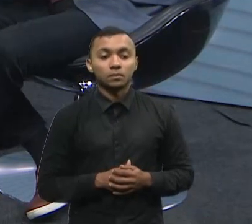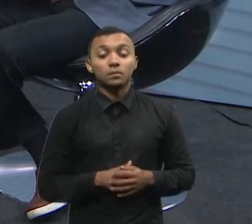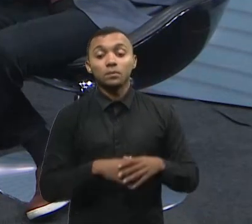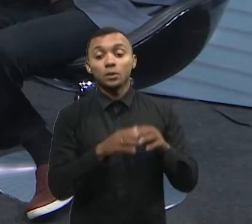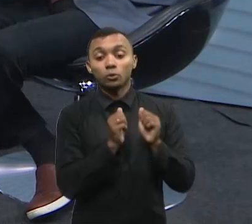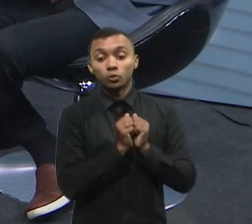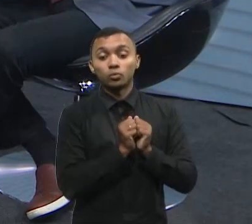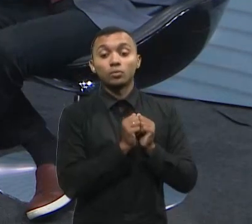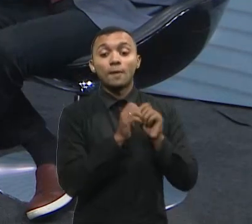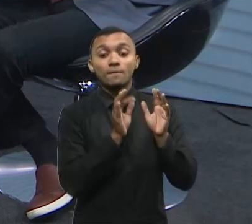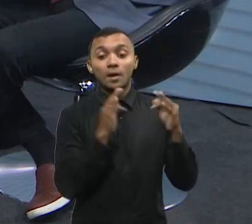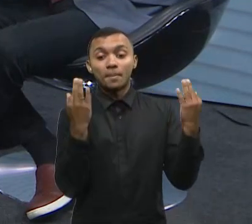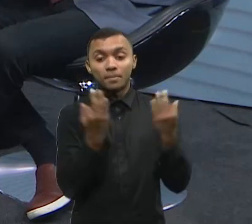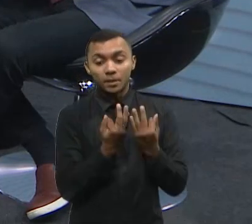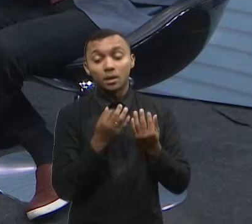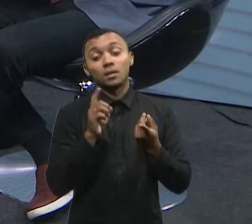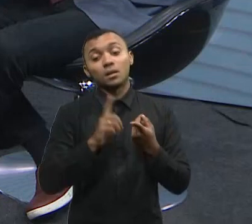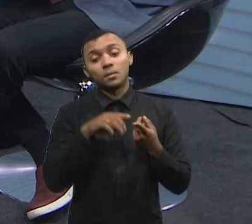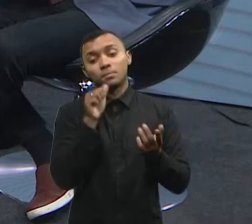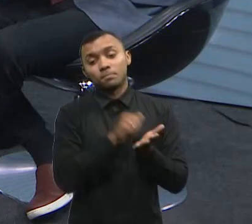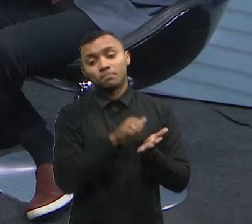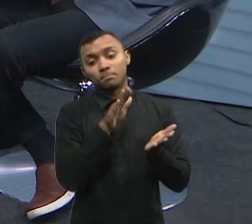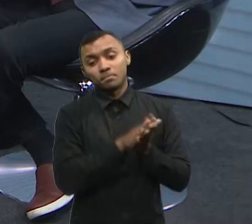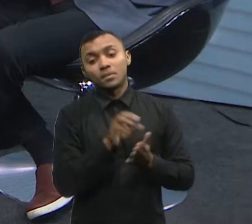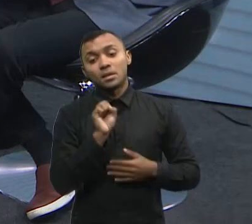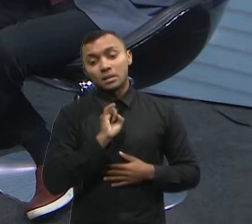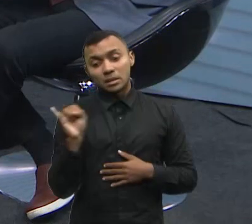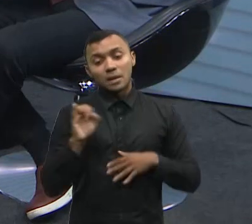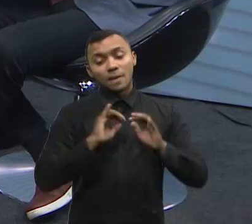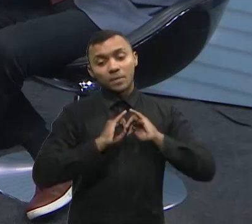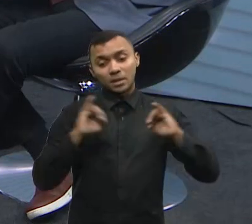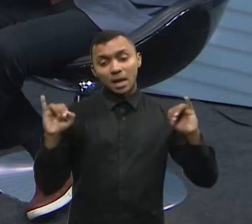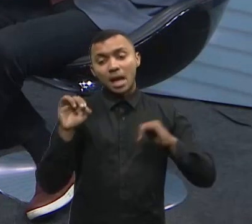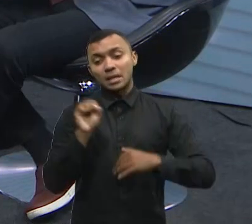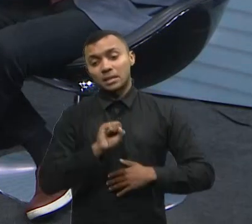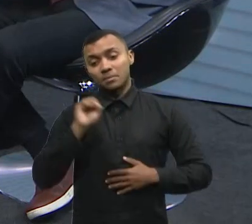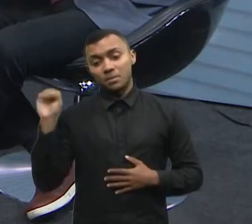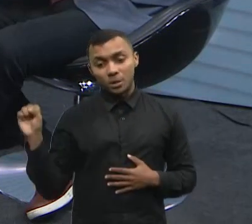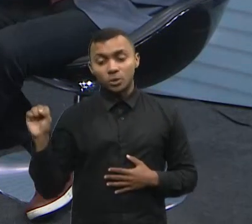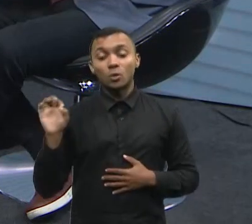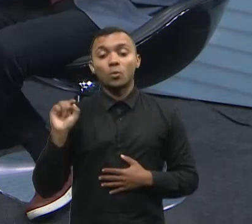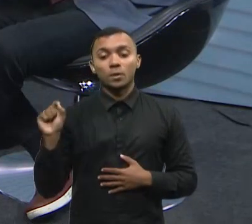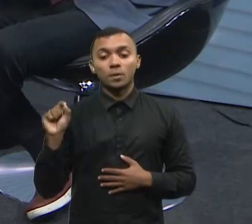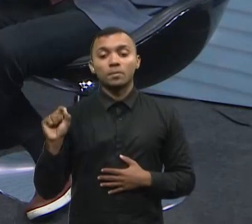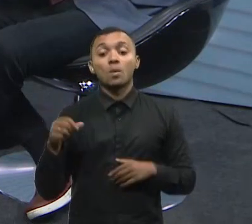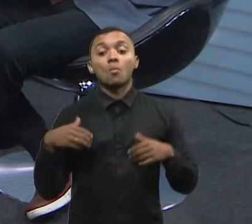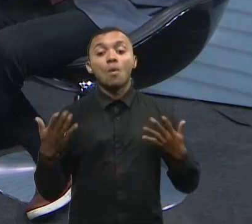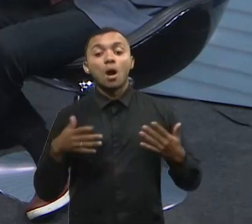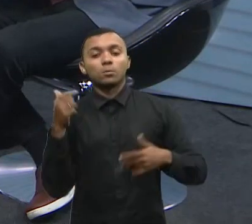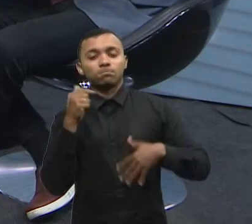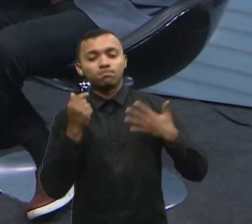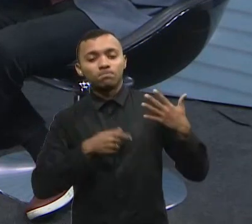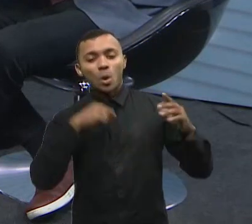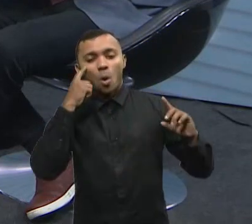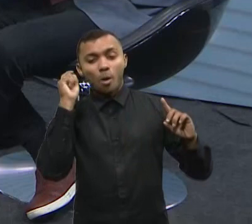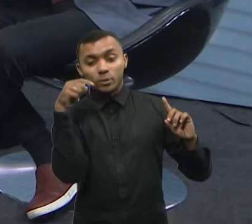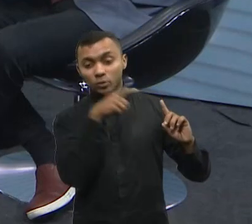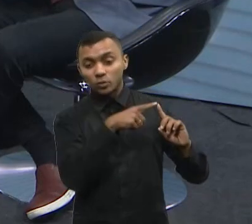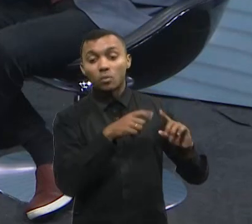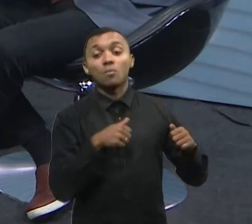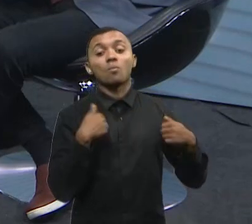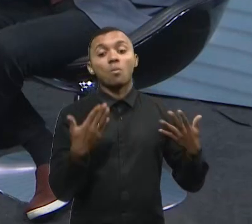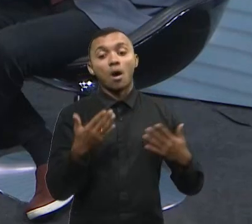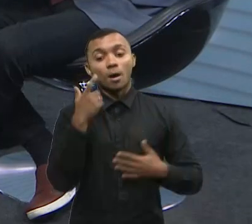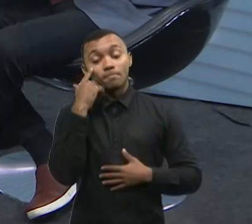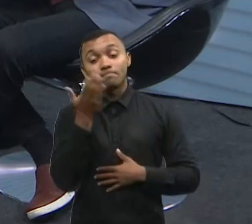família, mas escrito também. Quem foi identificado nesse semestre, ou, né, um período determinado, e quais são as metas a partir daqui. Né? Então, as